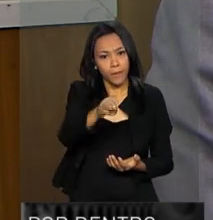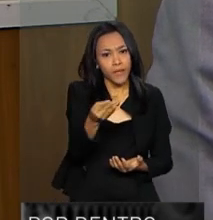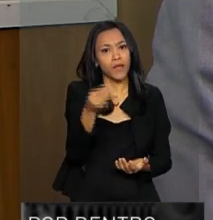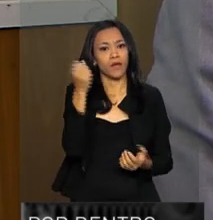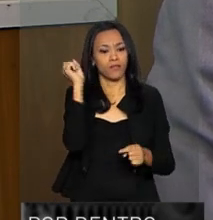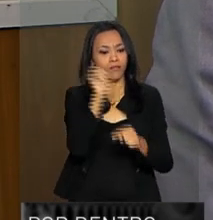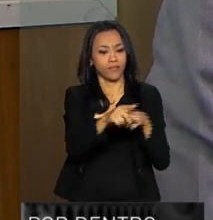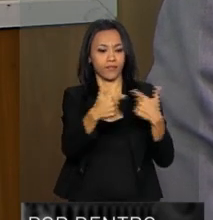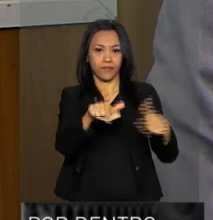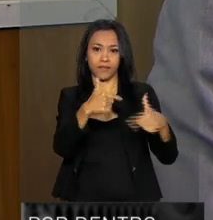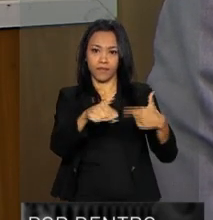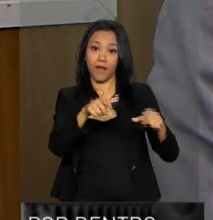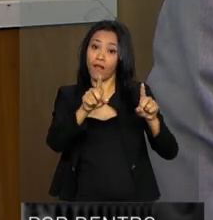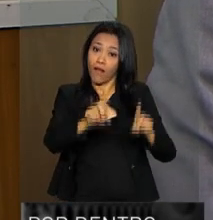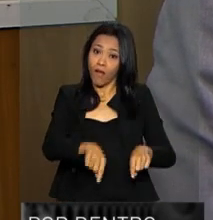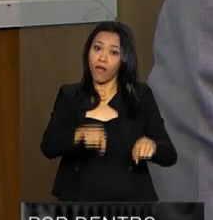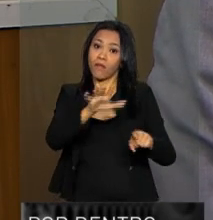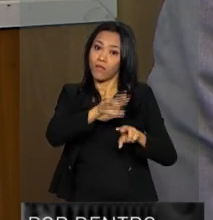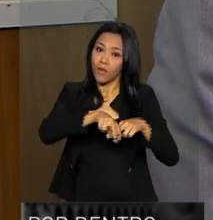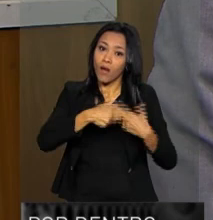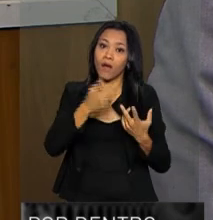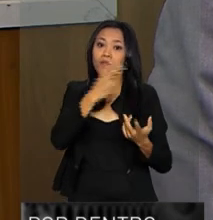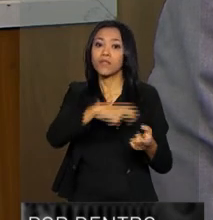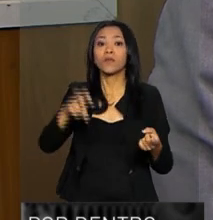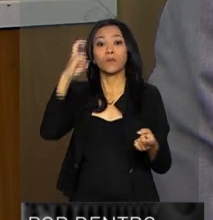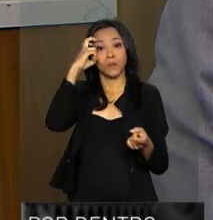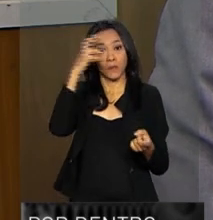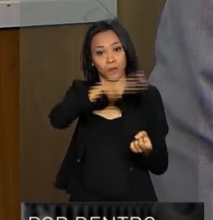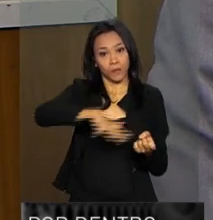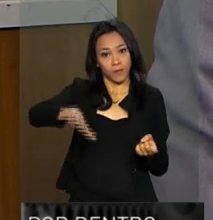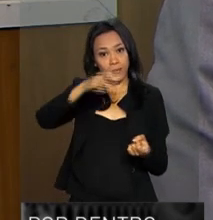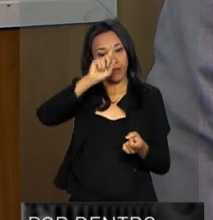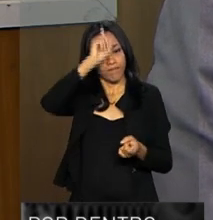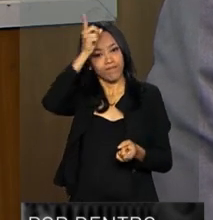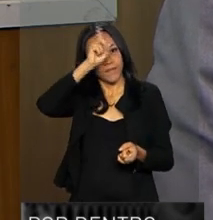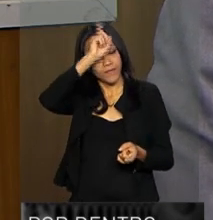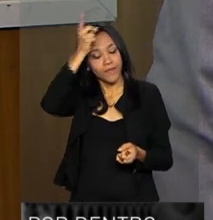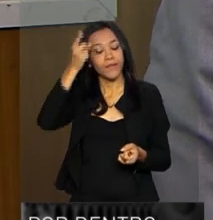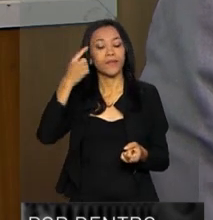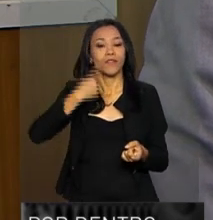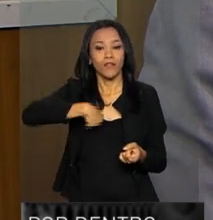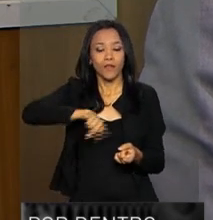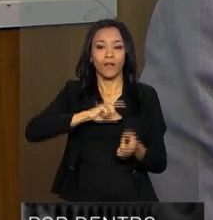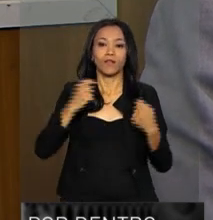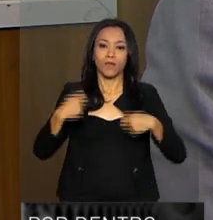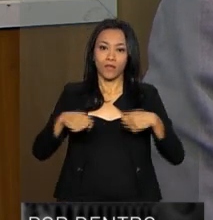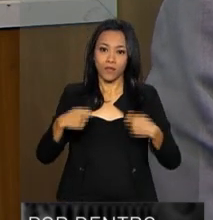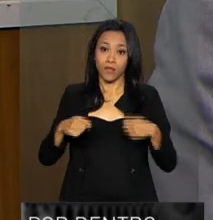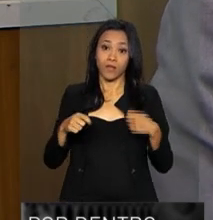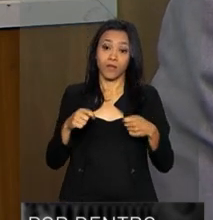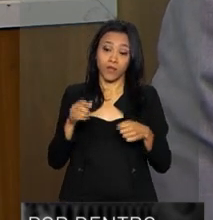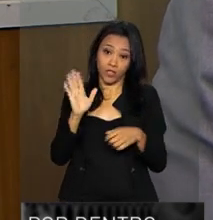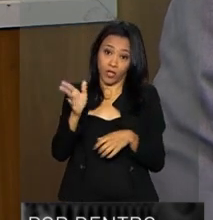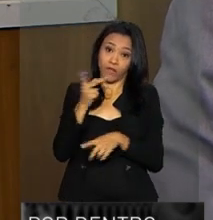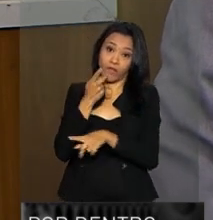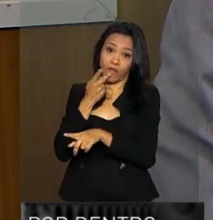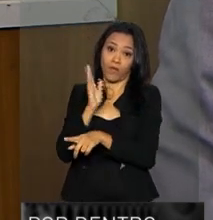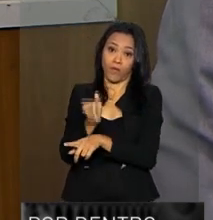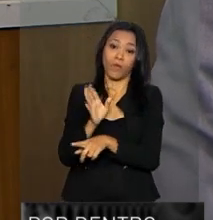pelas atividades culturais e criativas é preciso que a gente construa é como você mesmo disse uma